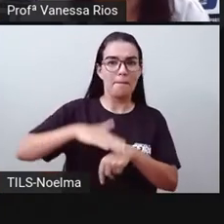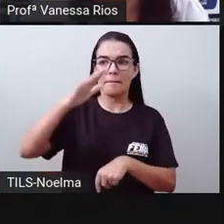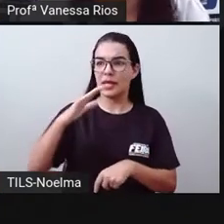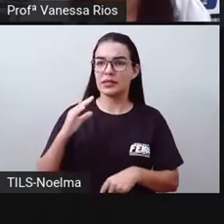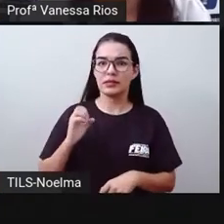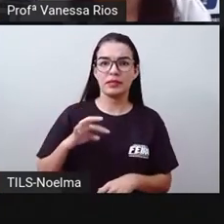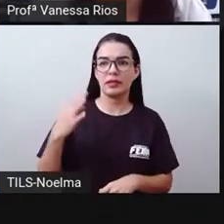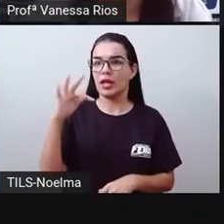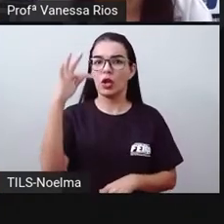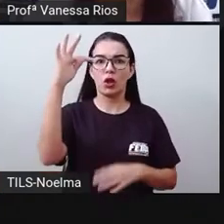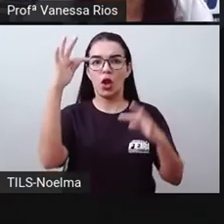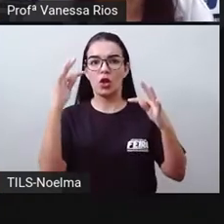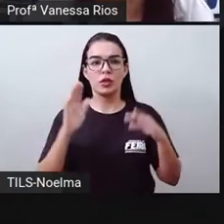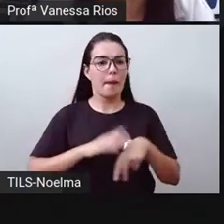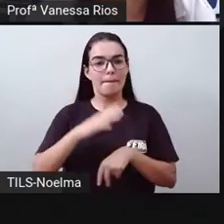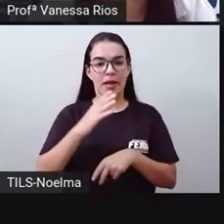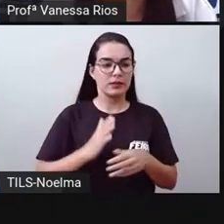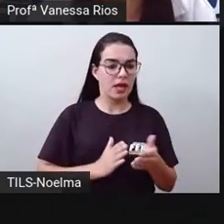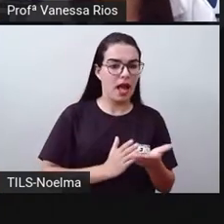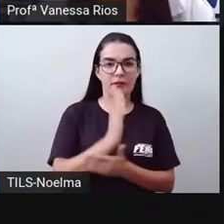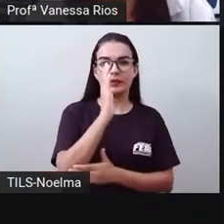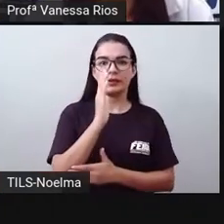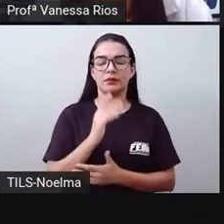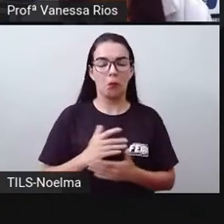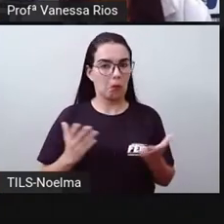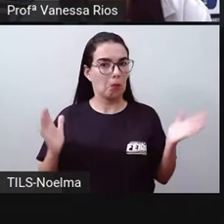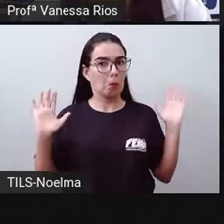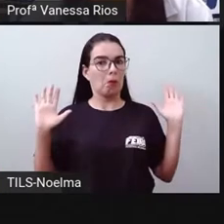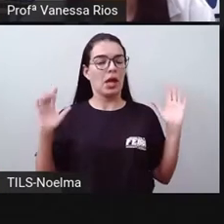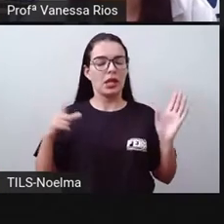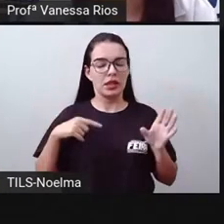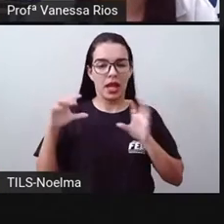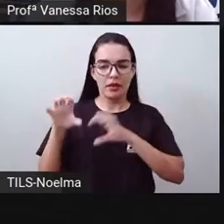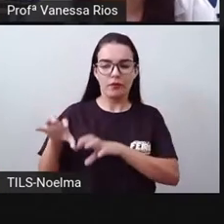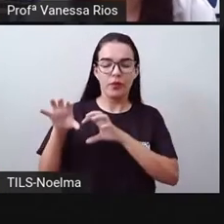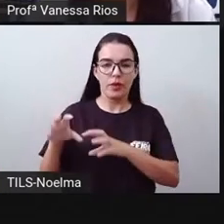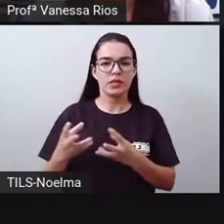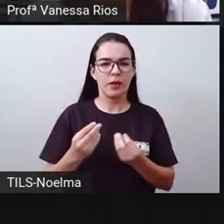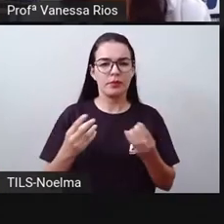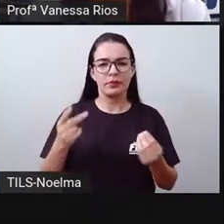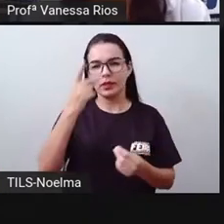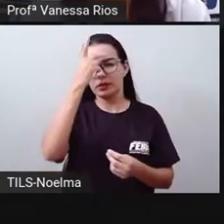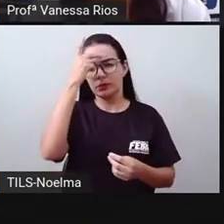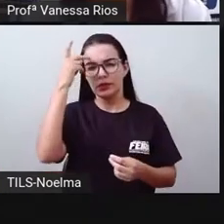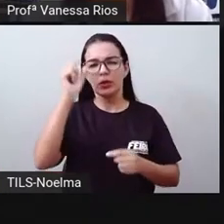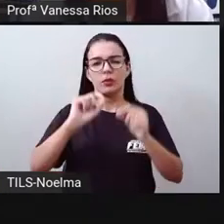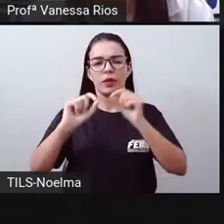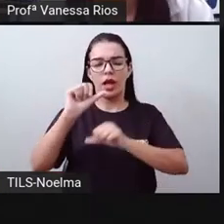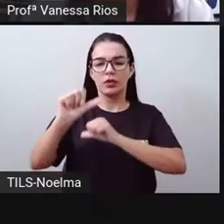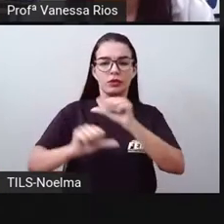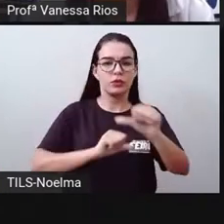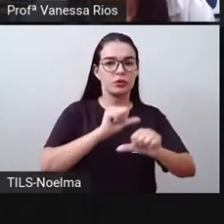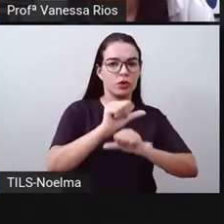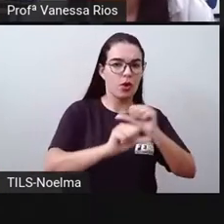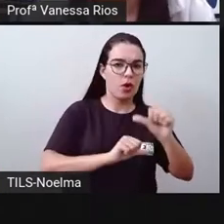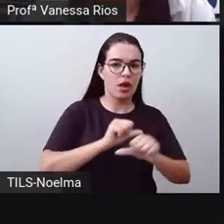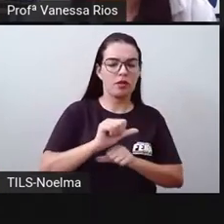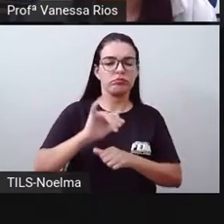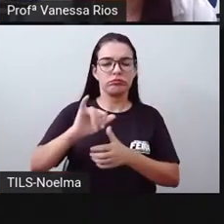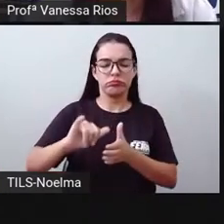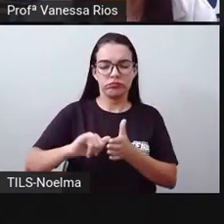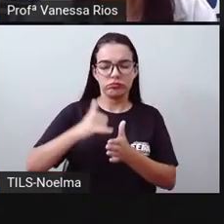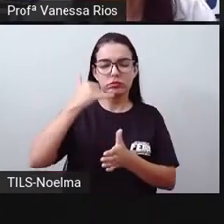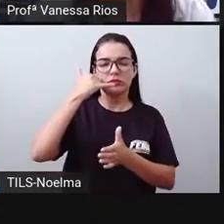tecnológico. E isso acaba influenciando muitas pessoas a trocarem seus aparelhos com aparelhos